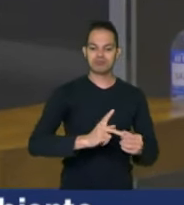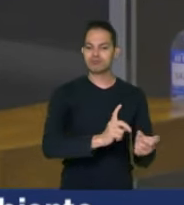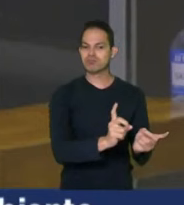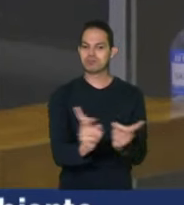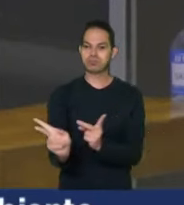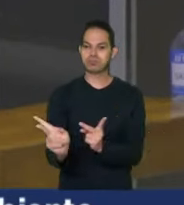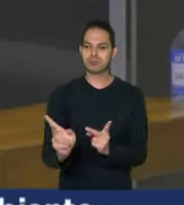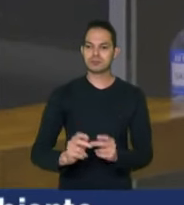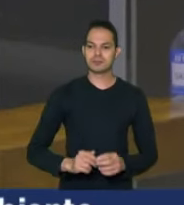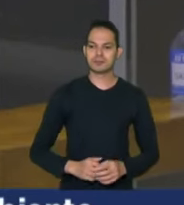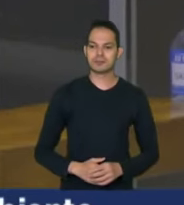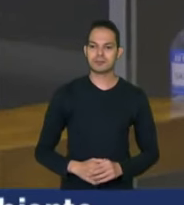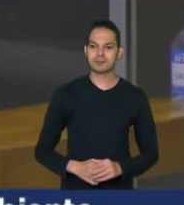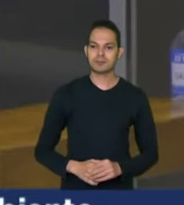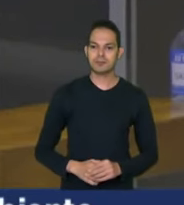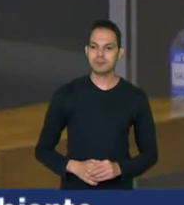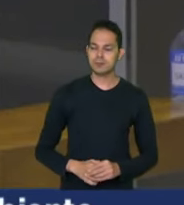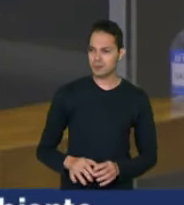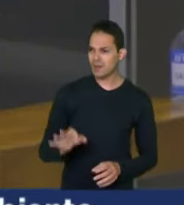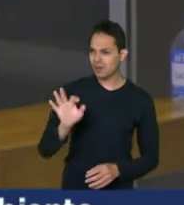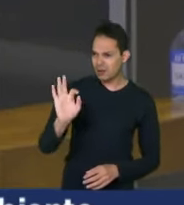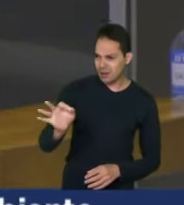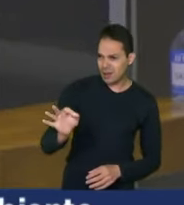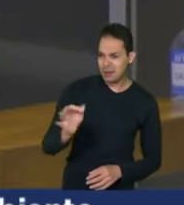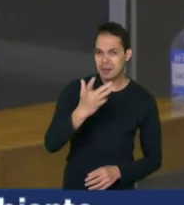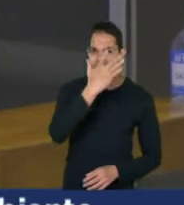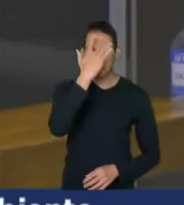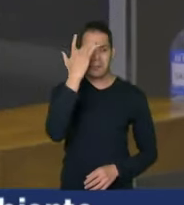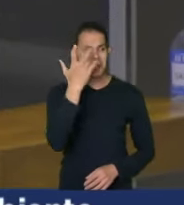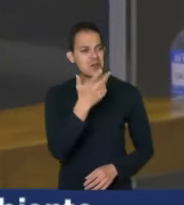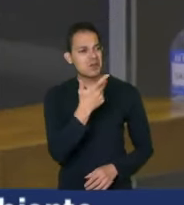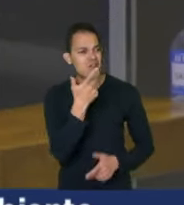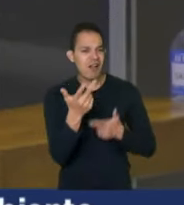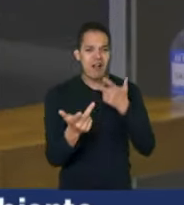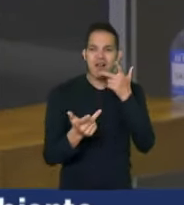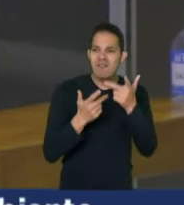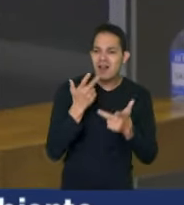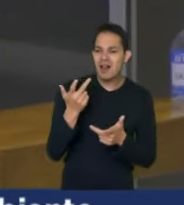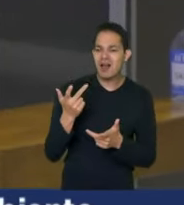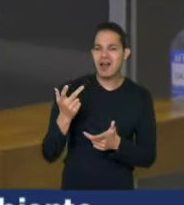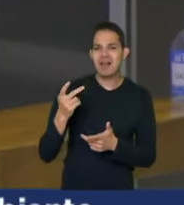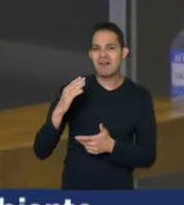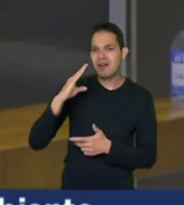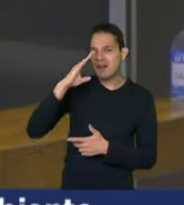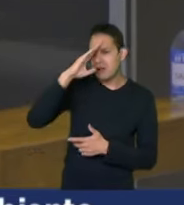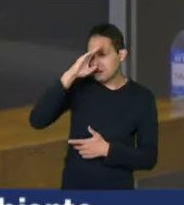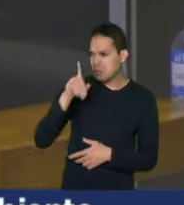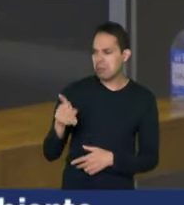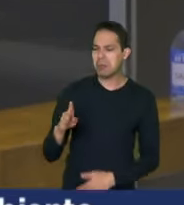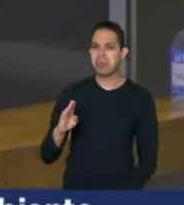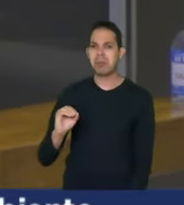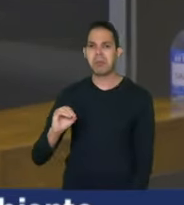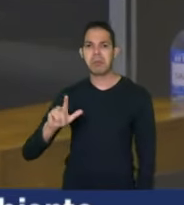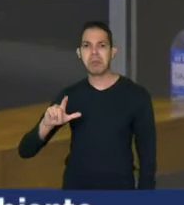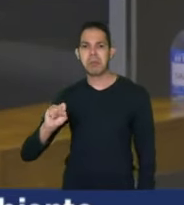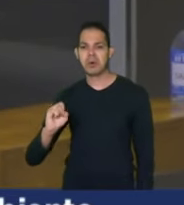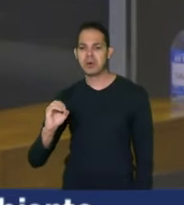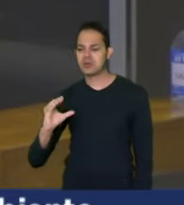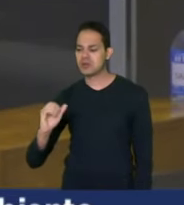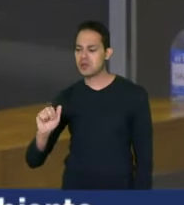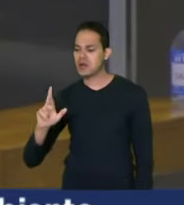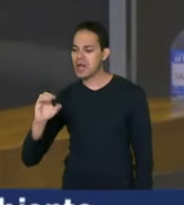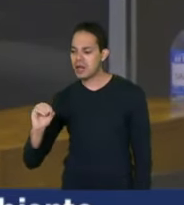Eu tinha ouvido, David, que o pessoal falava, não, o bolso caro, ele fala 7 mentiras por